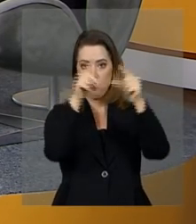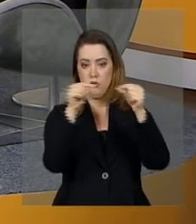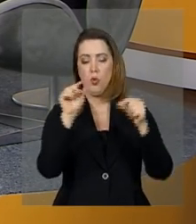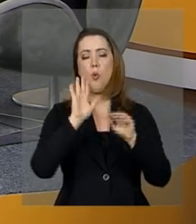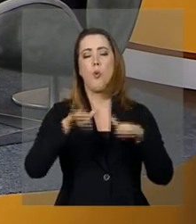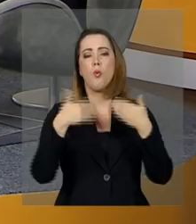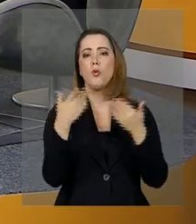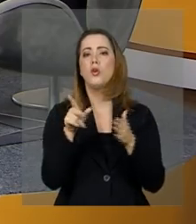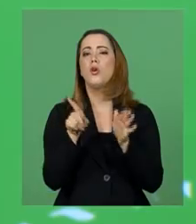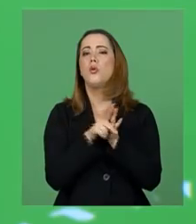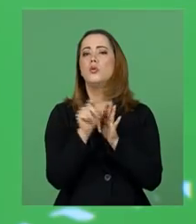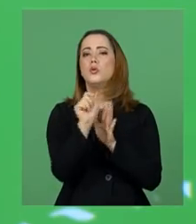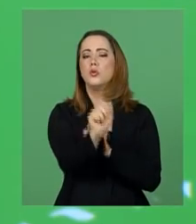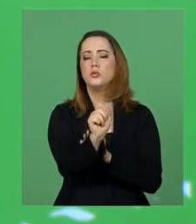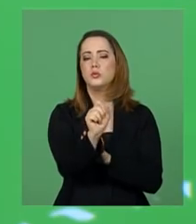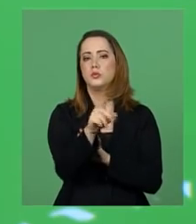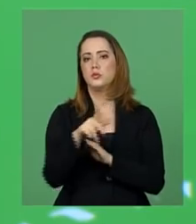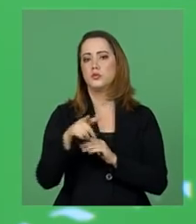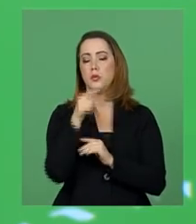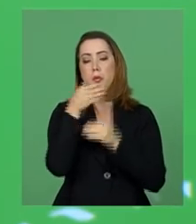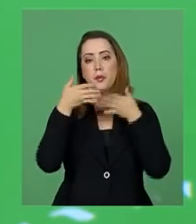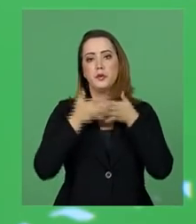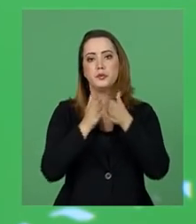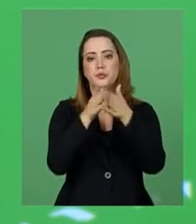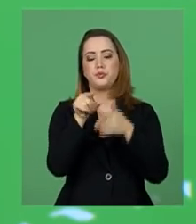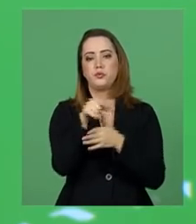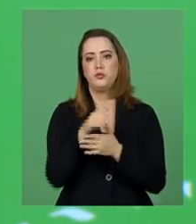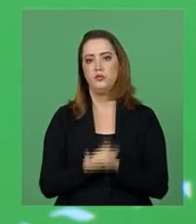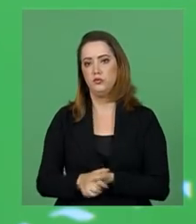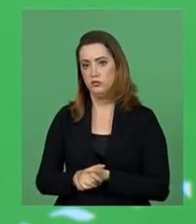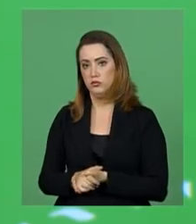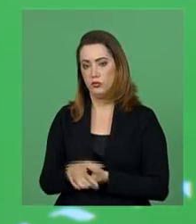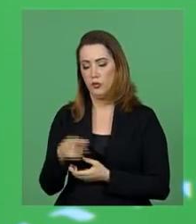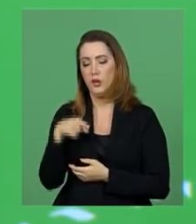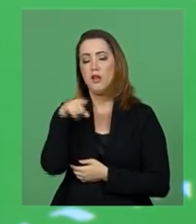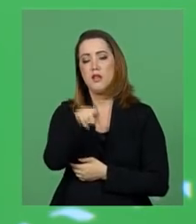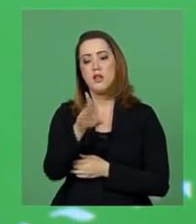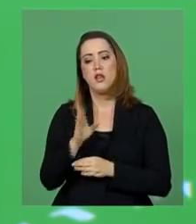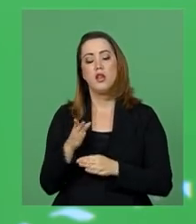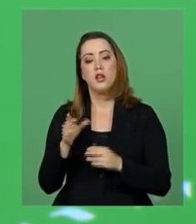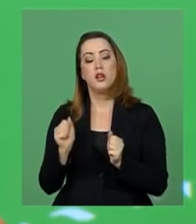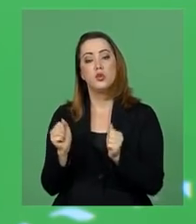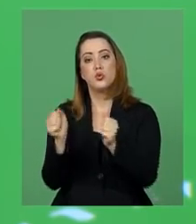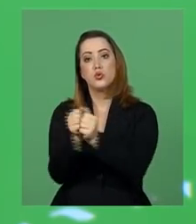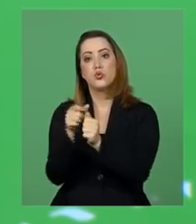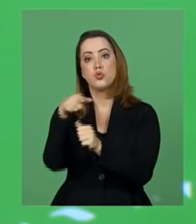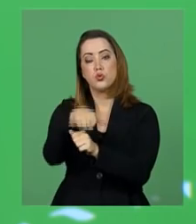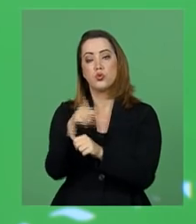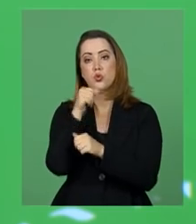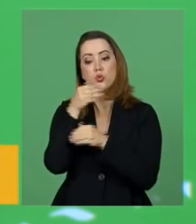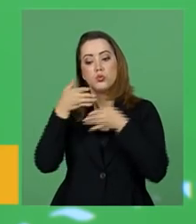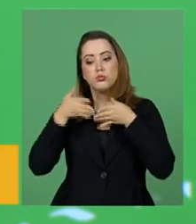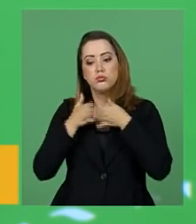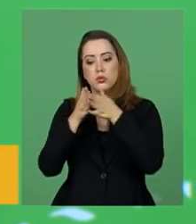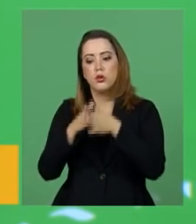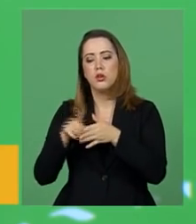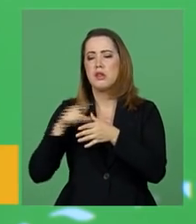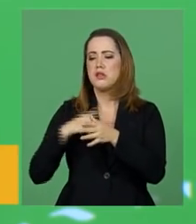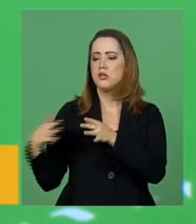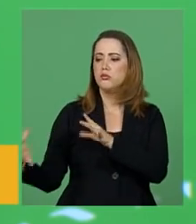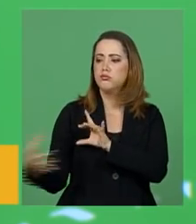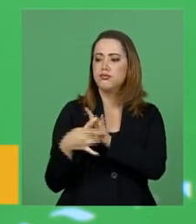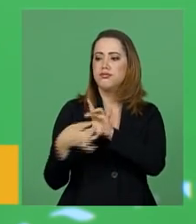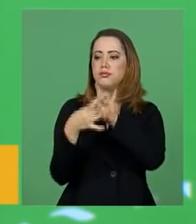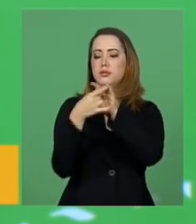paz? A Marinha, ela integra e comanda uma força-tarefa marítima multinacional, composta de vários países,